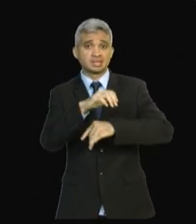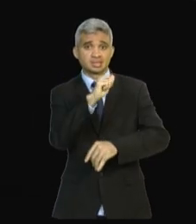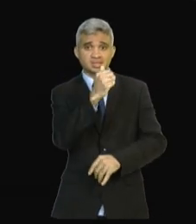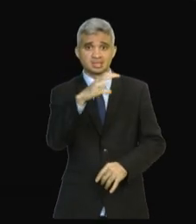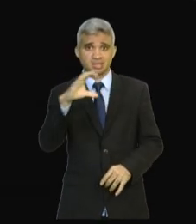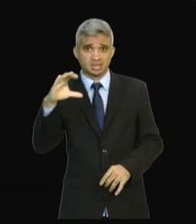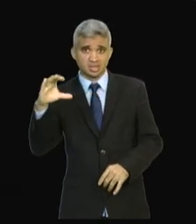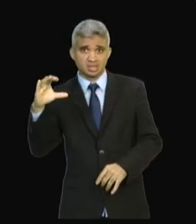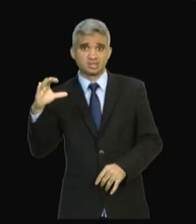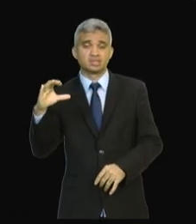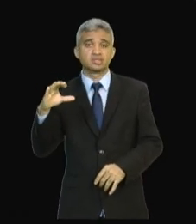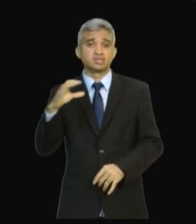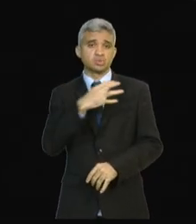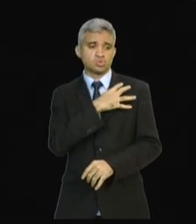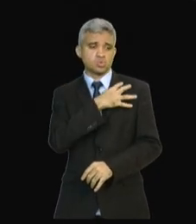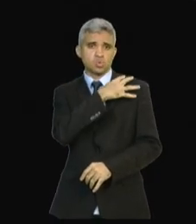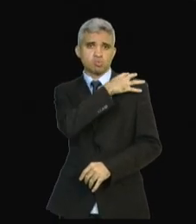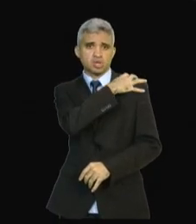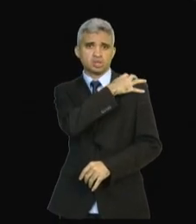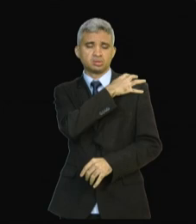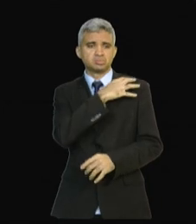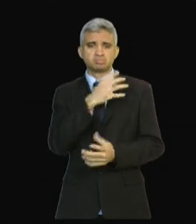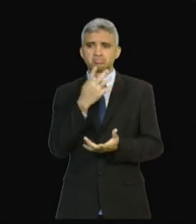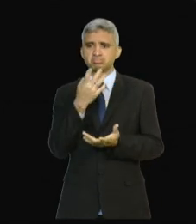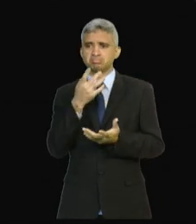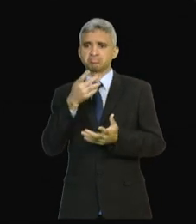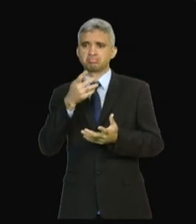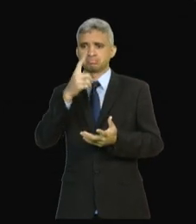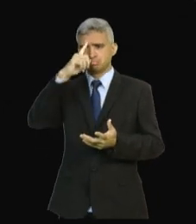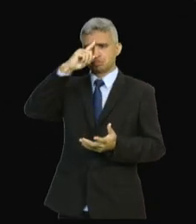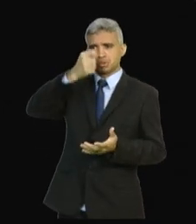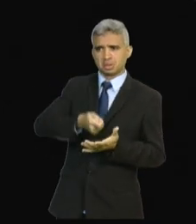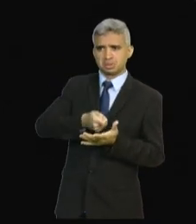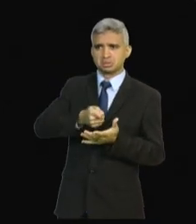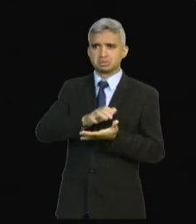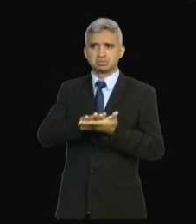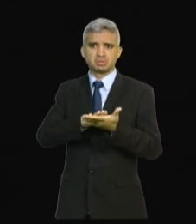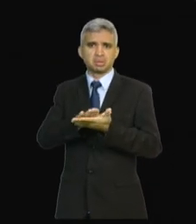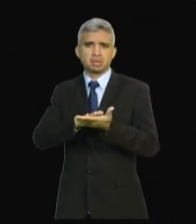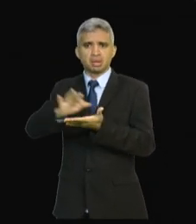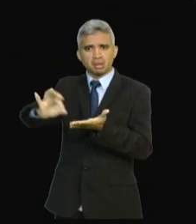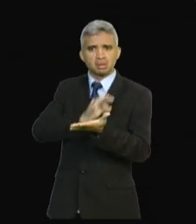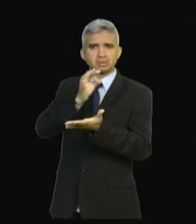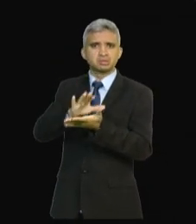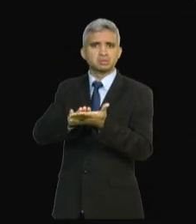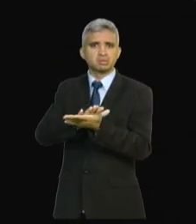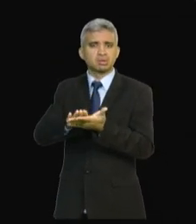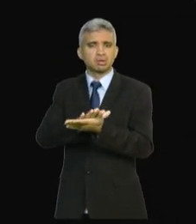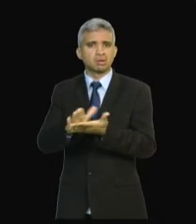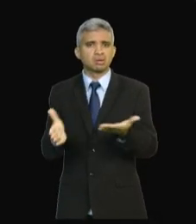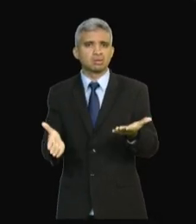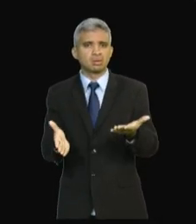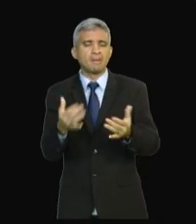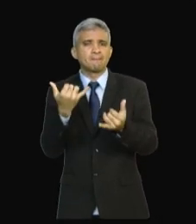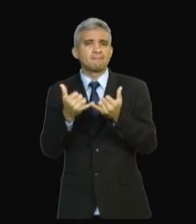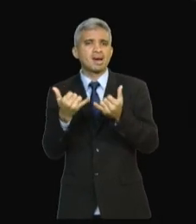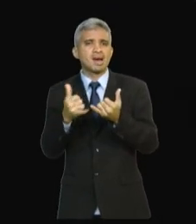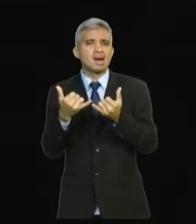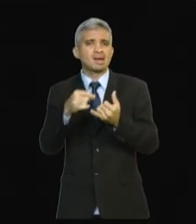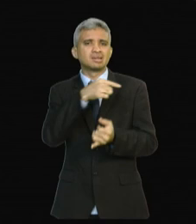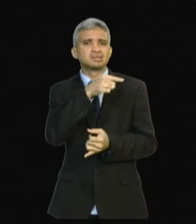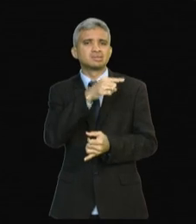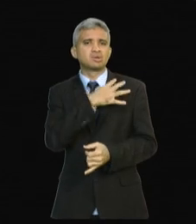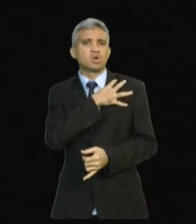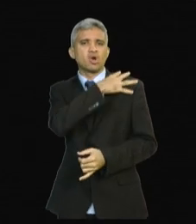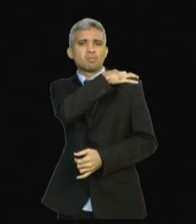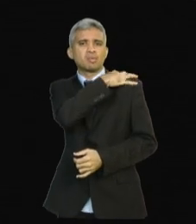comandante simplesmente é um figurante no cargo que ocupa. E as sequências de fatos na nossa